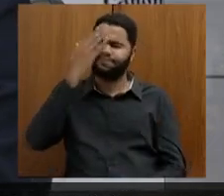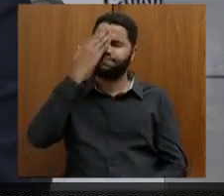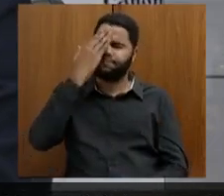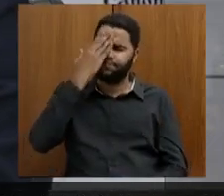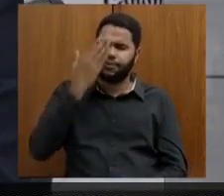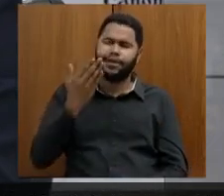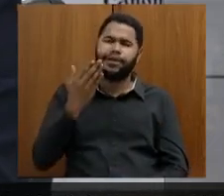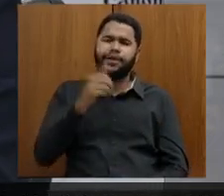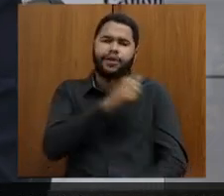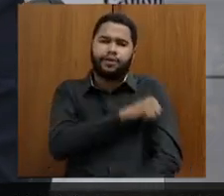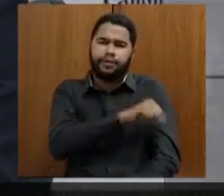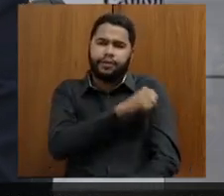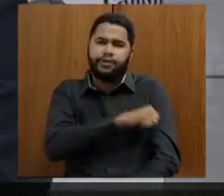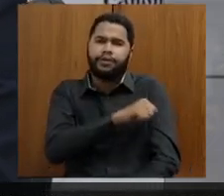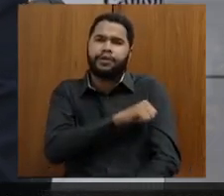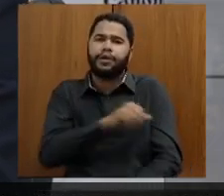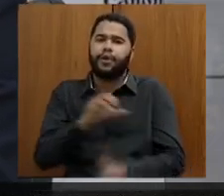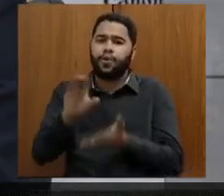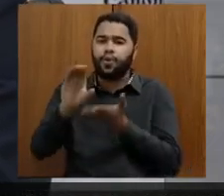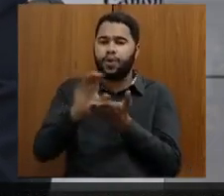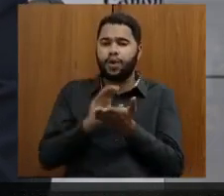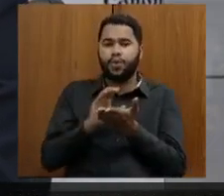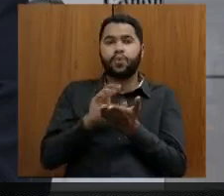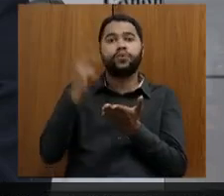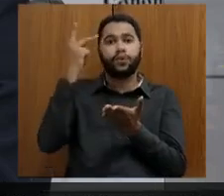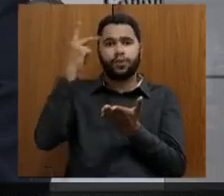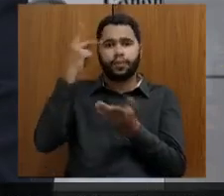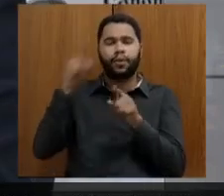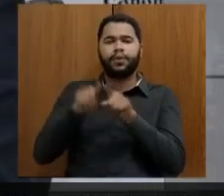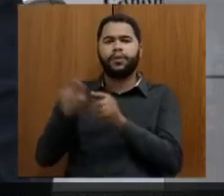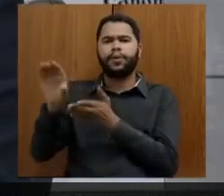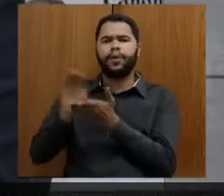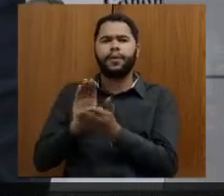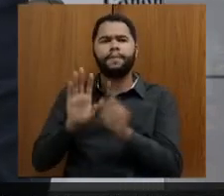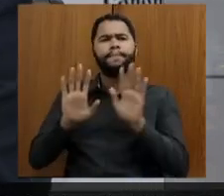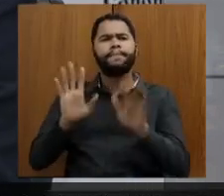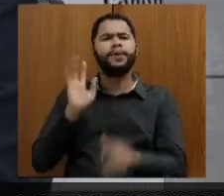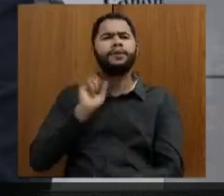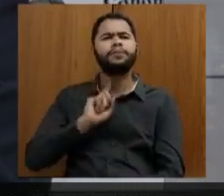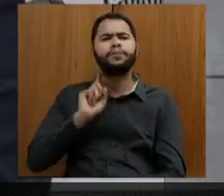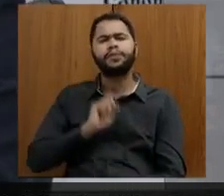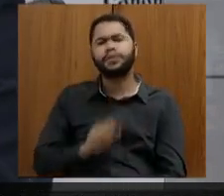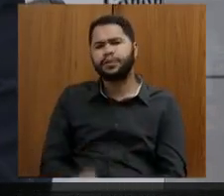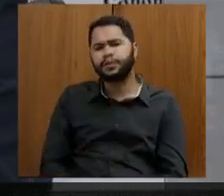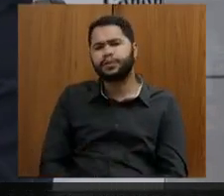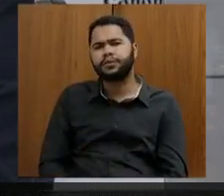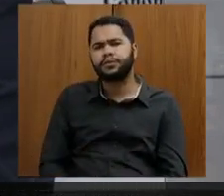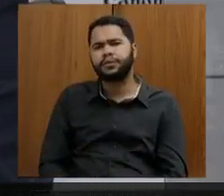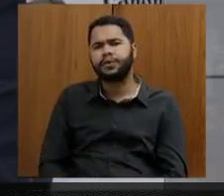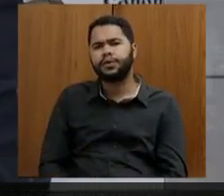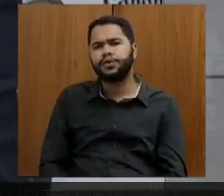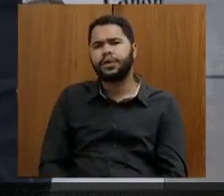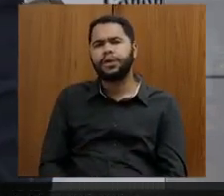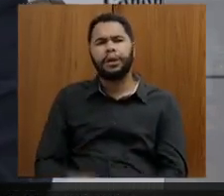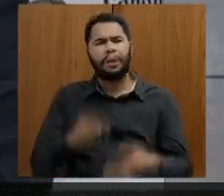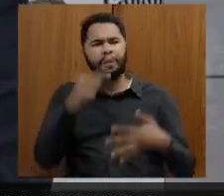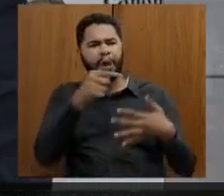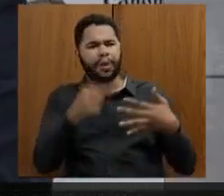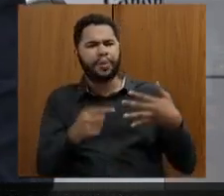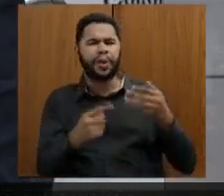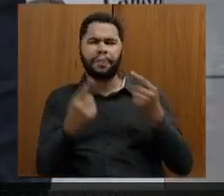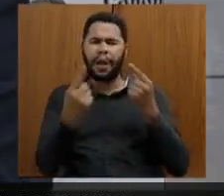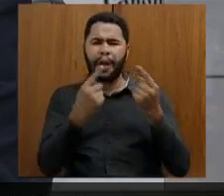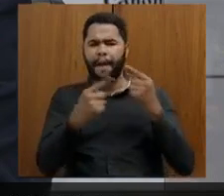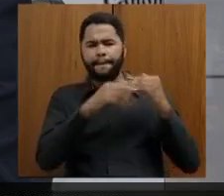Rodrigues que o Rio de Janeiro recebe o recurso e São Paulo também nas Minas Gerais que tem é toda essa malha